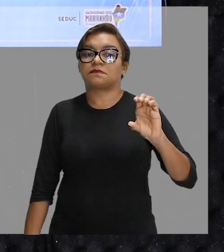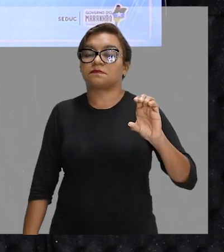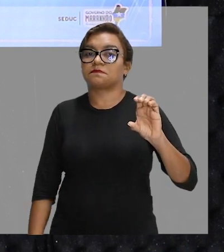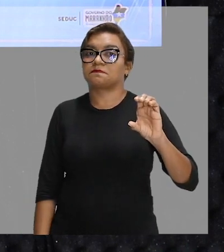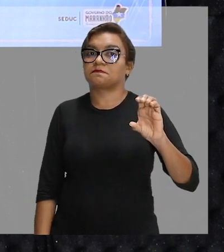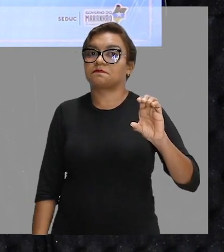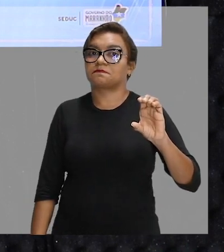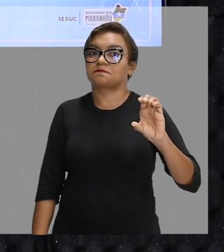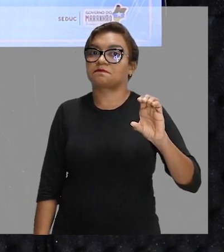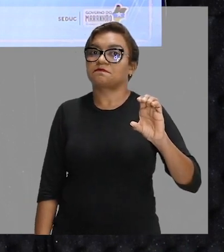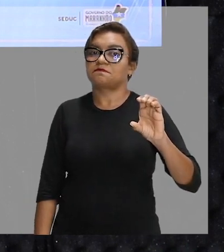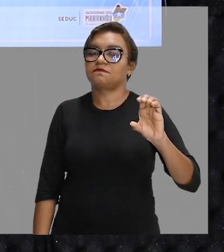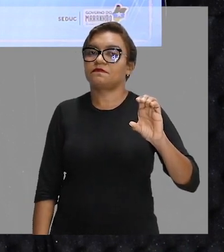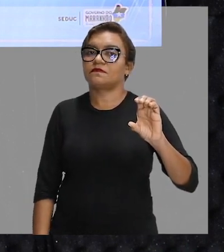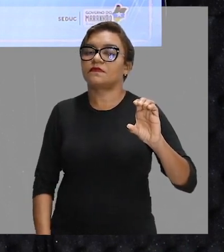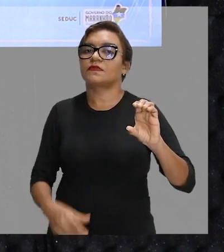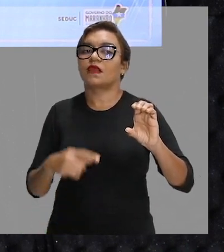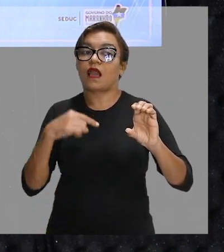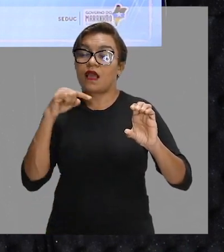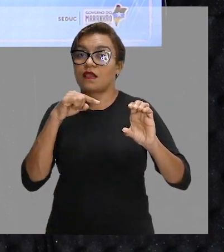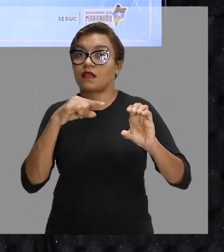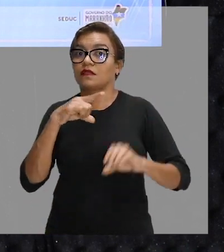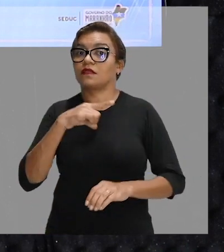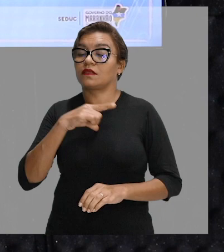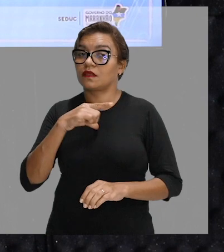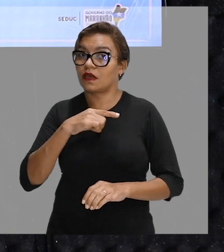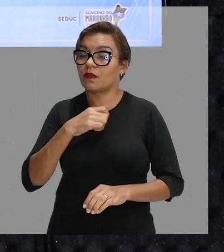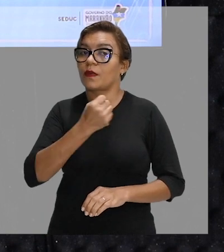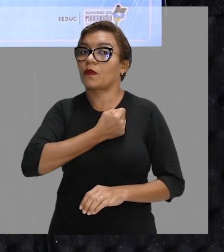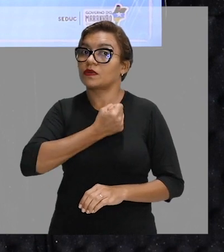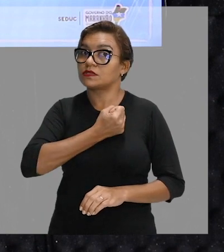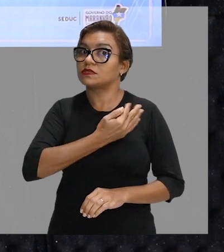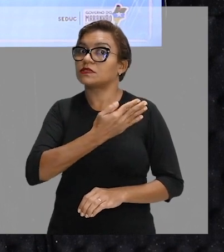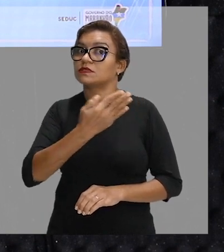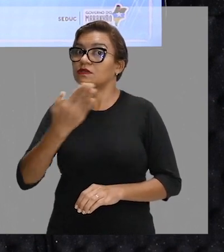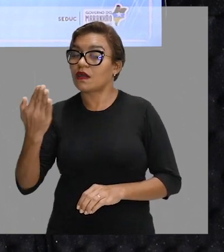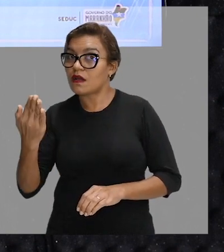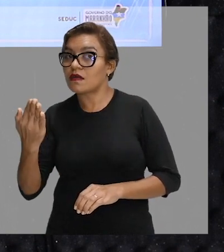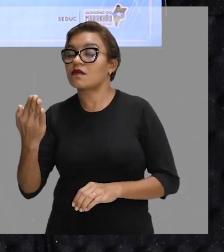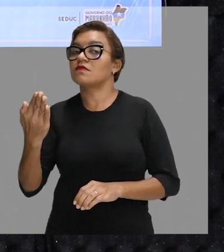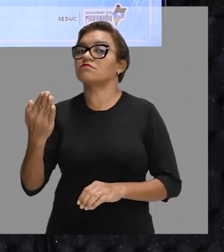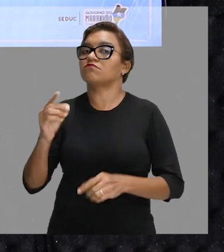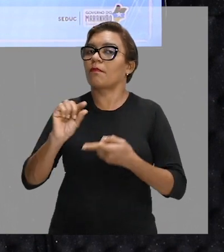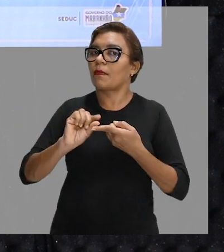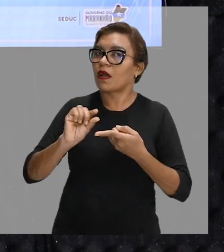ó, já tem também uma quantidade maior de partículas, 1 mol.